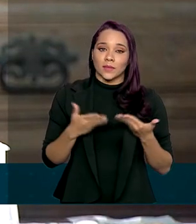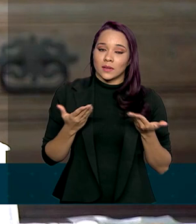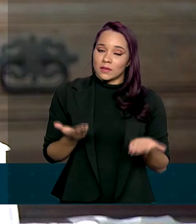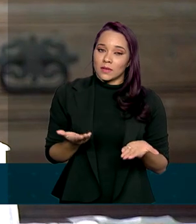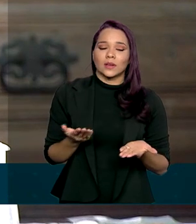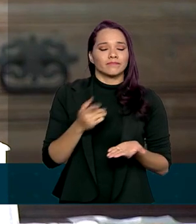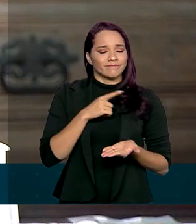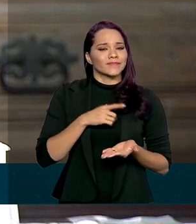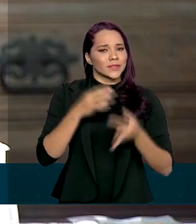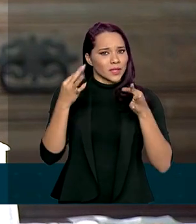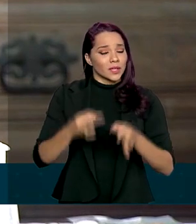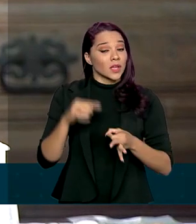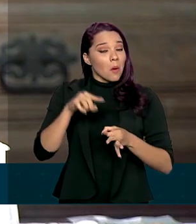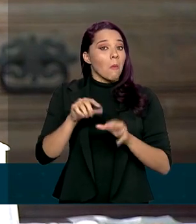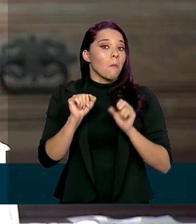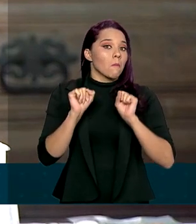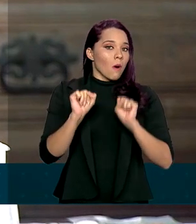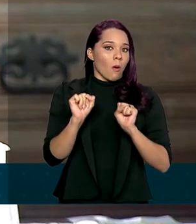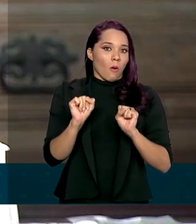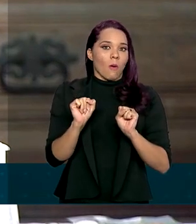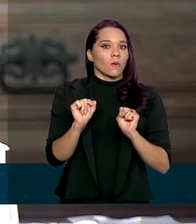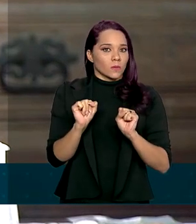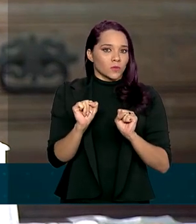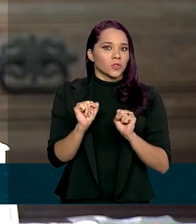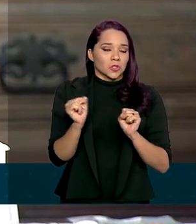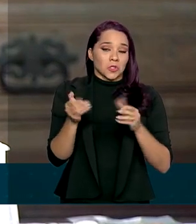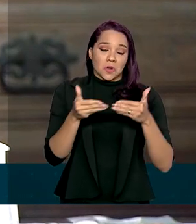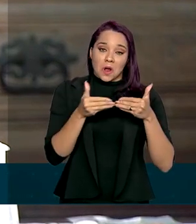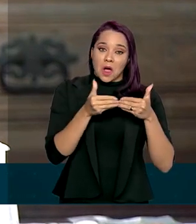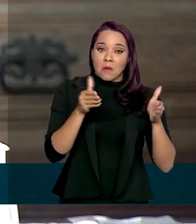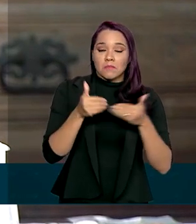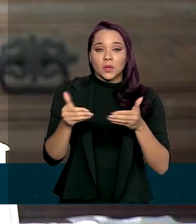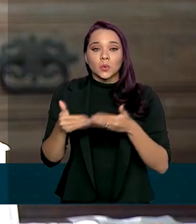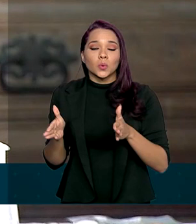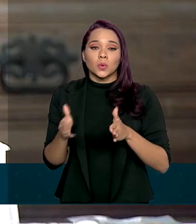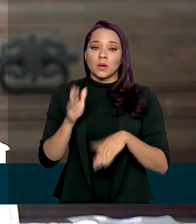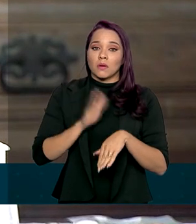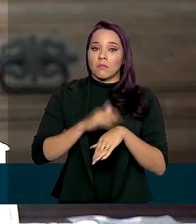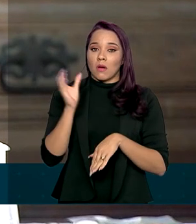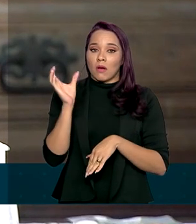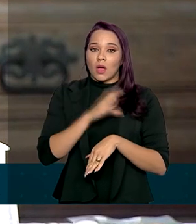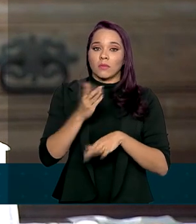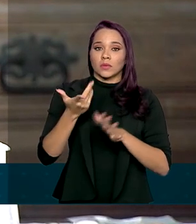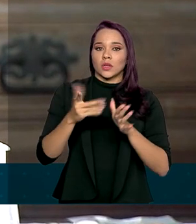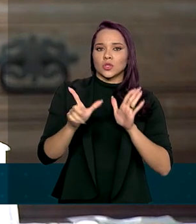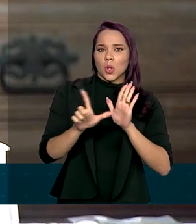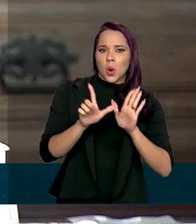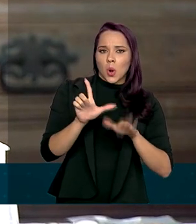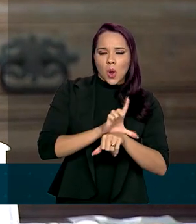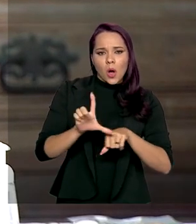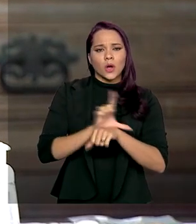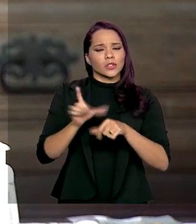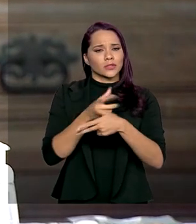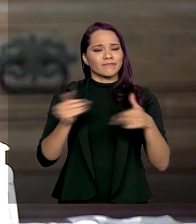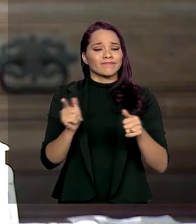com toda a certeza, isso pode sinalizar a abertura mais rápida do comércio e a extinção